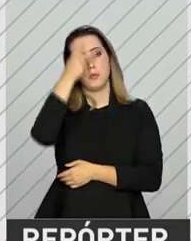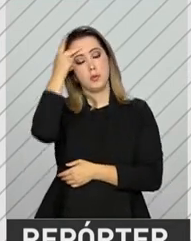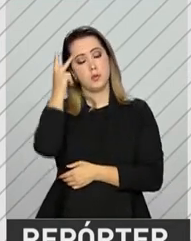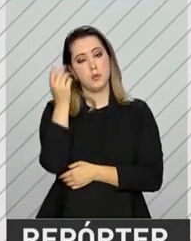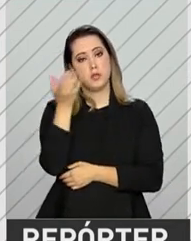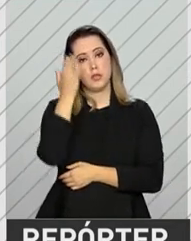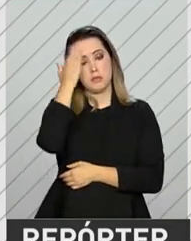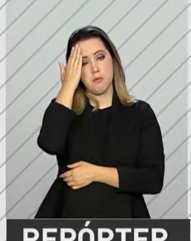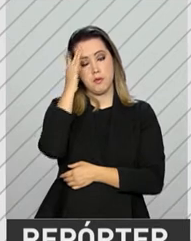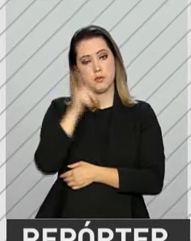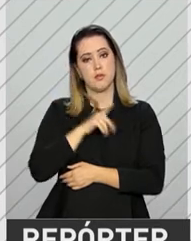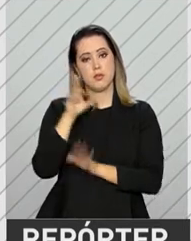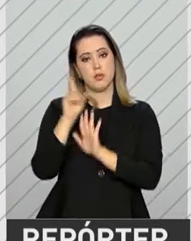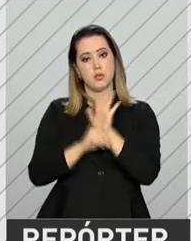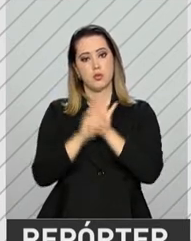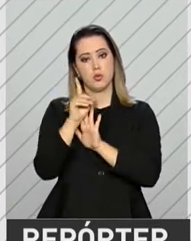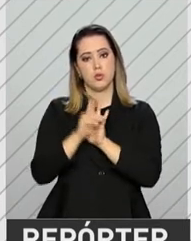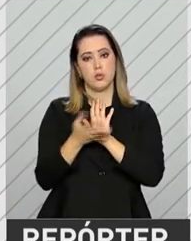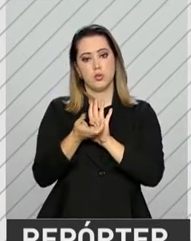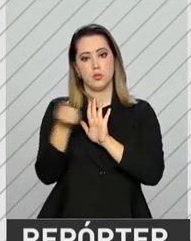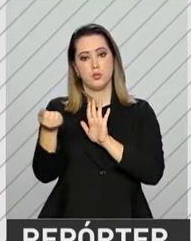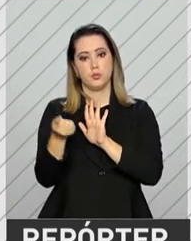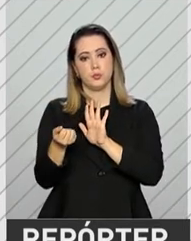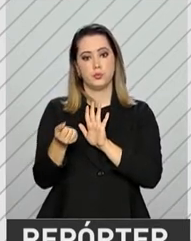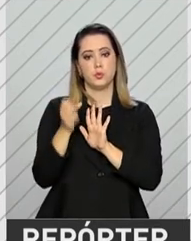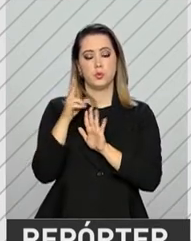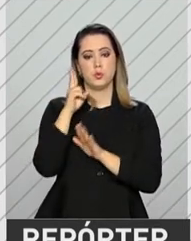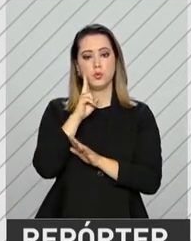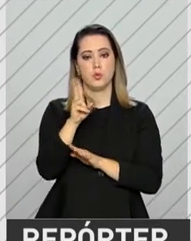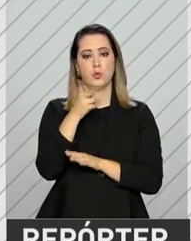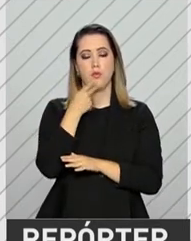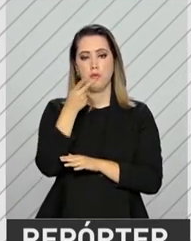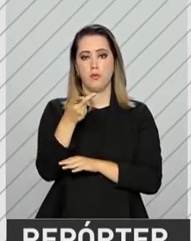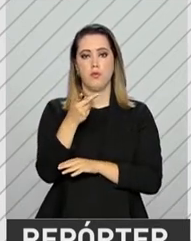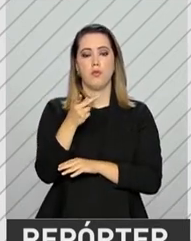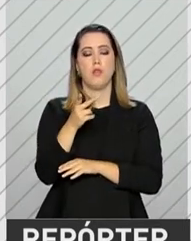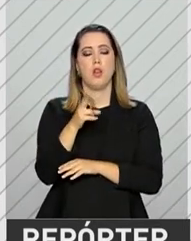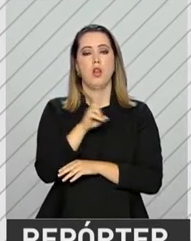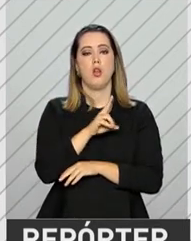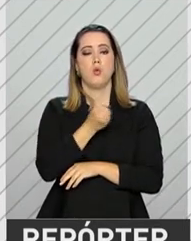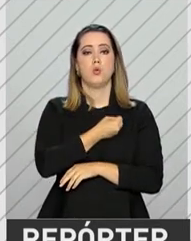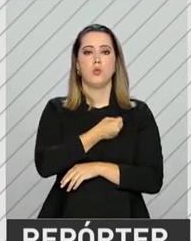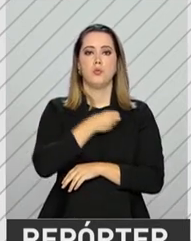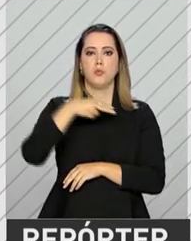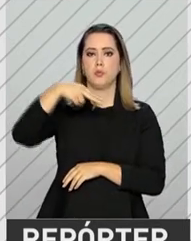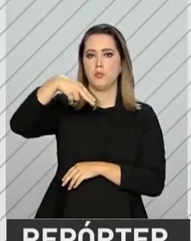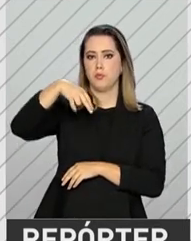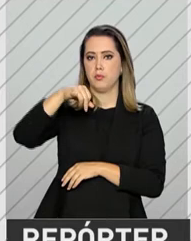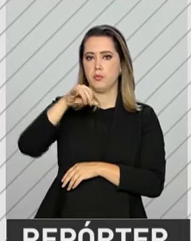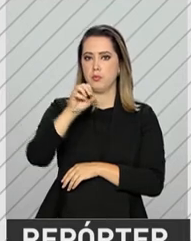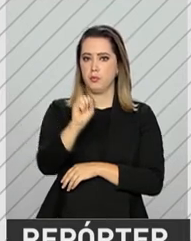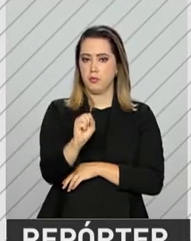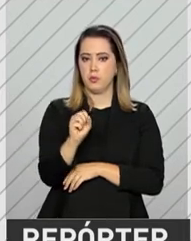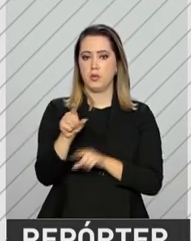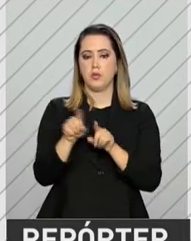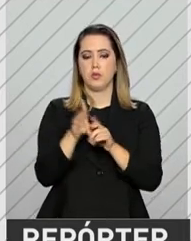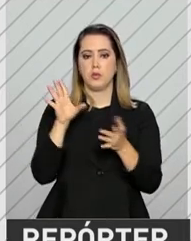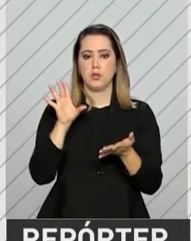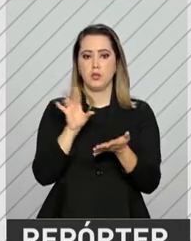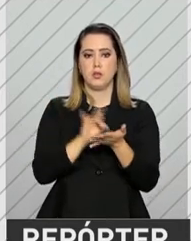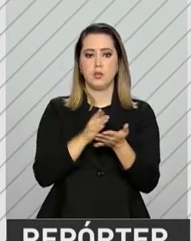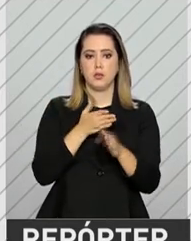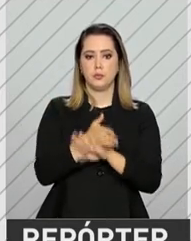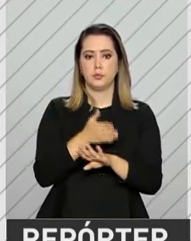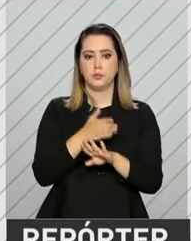quem quiser saber se tem direito ao saque basta informar o número do nis que é o número do pis e clicar em